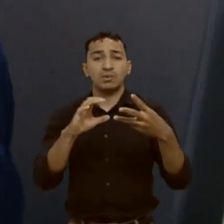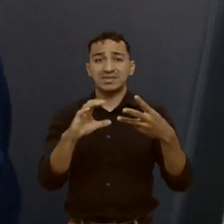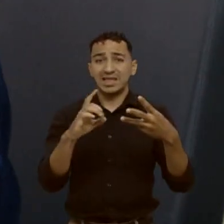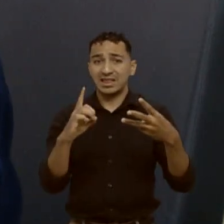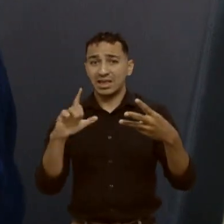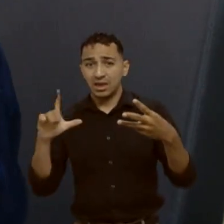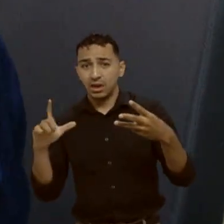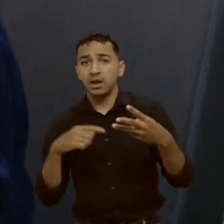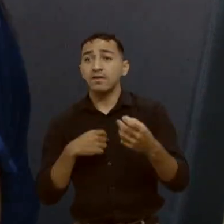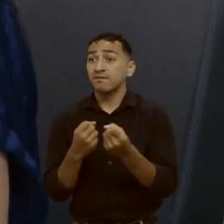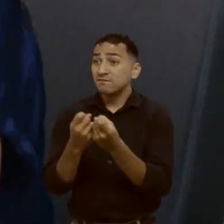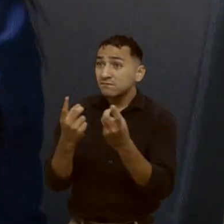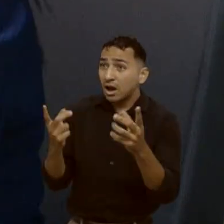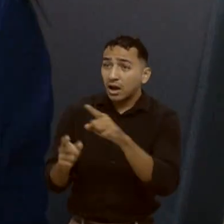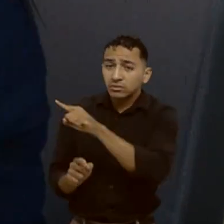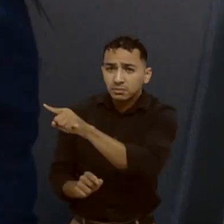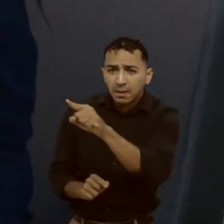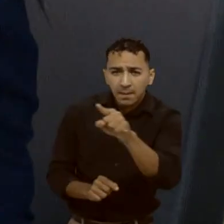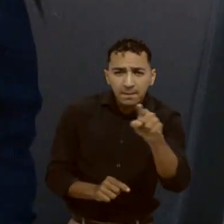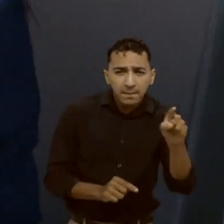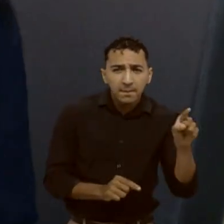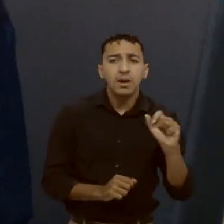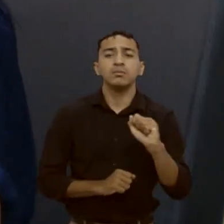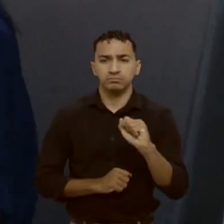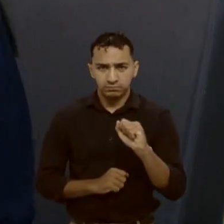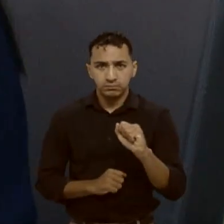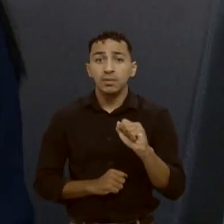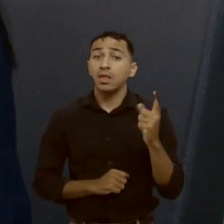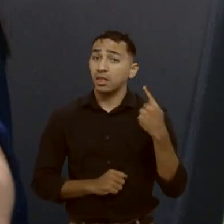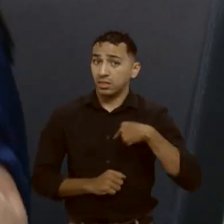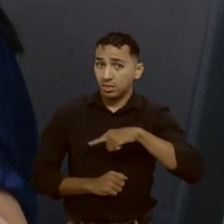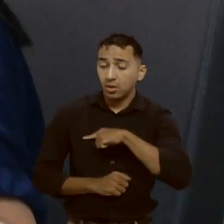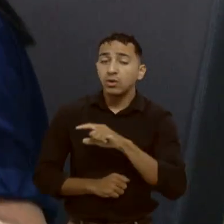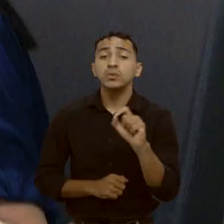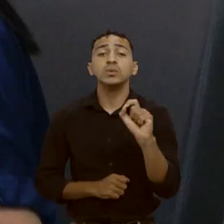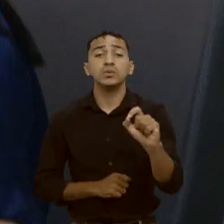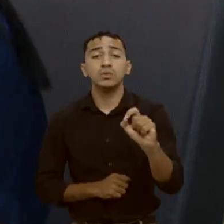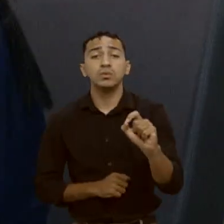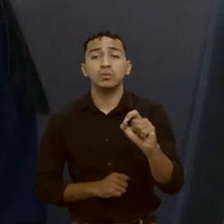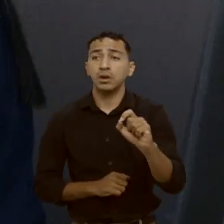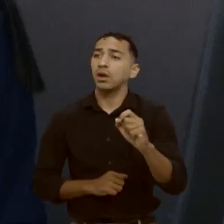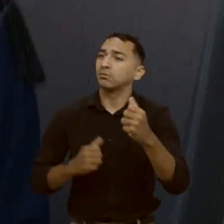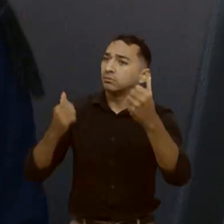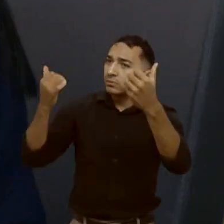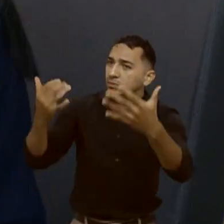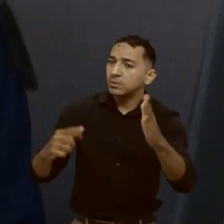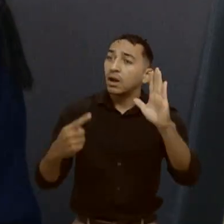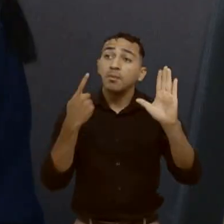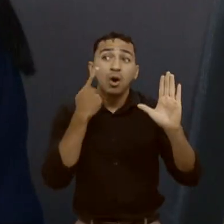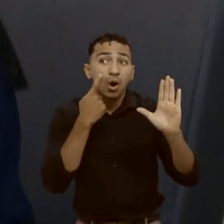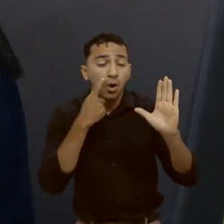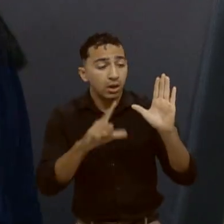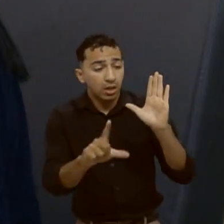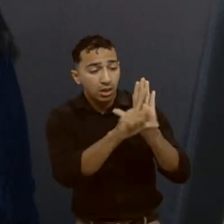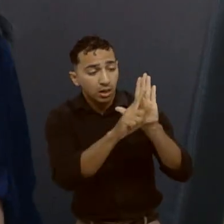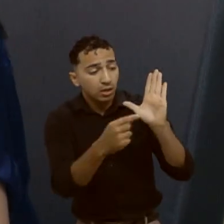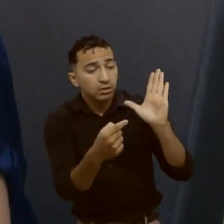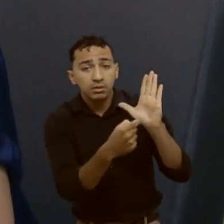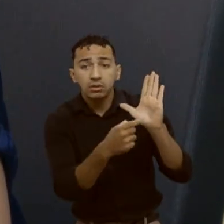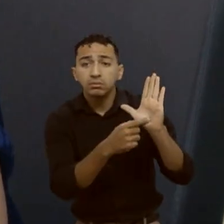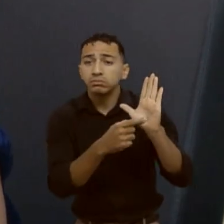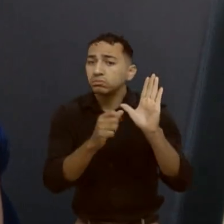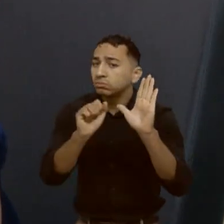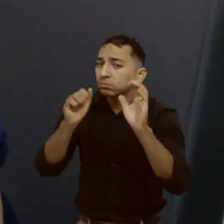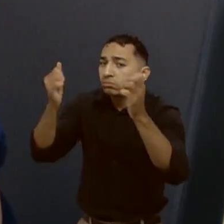de fornecedores, e nós explanamos tudo que tem na lei e que a gente gostaria de encontrar quando a gente chegasse